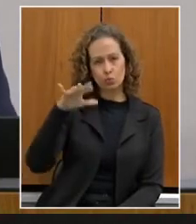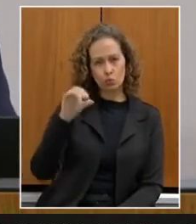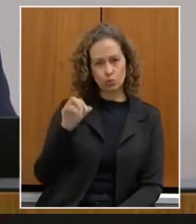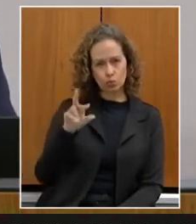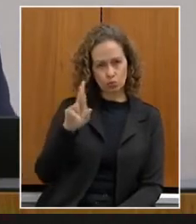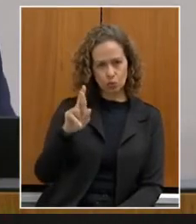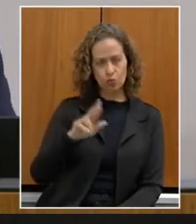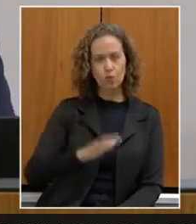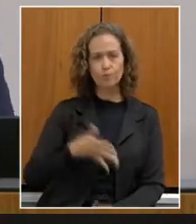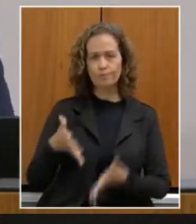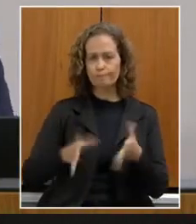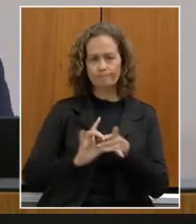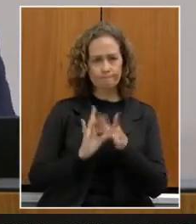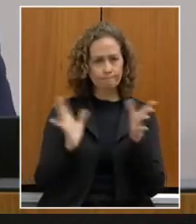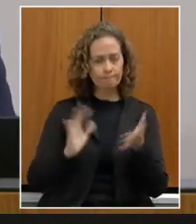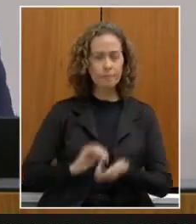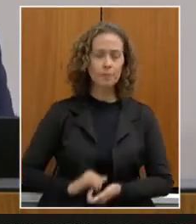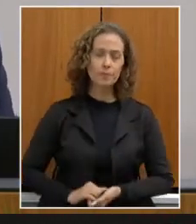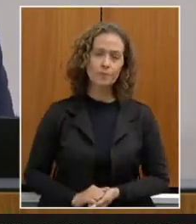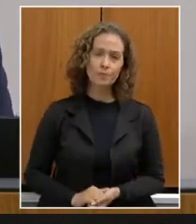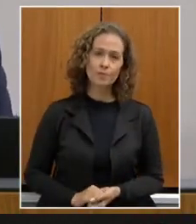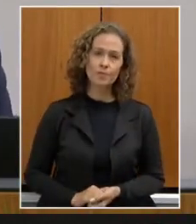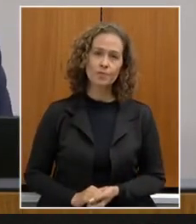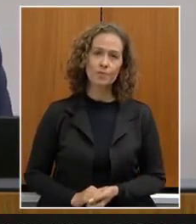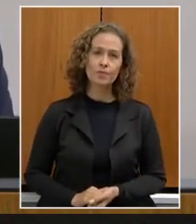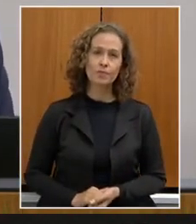com a palavra deputado Noraldino Júnior